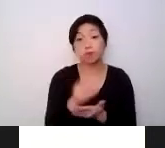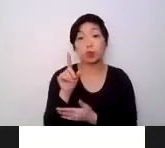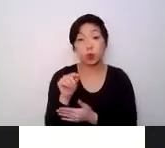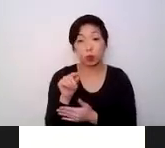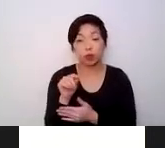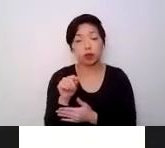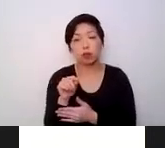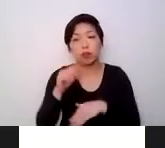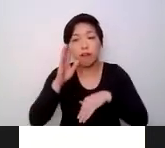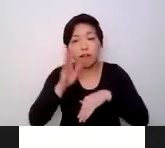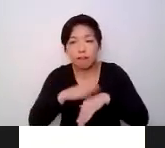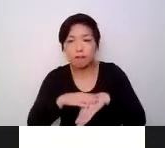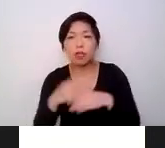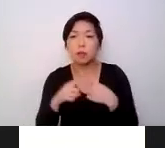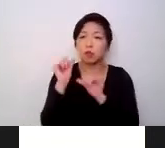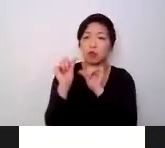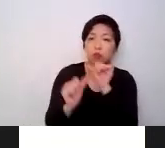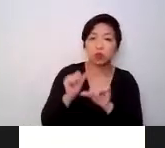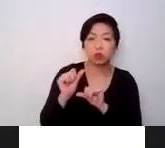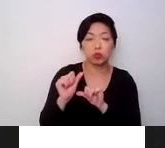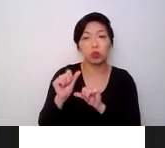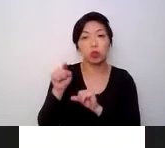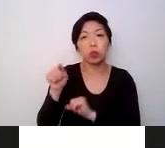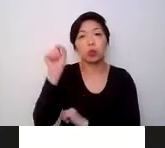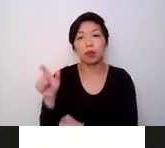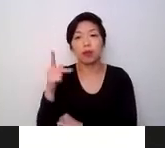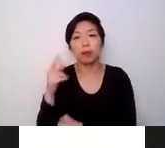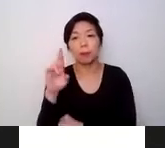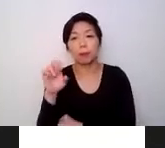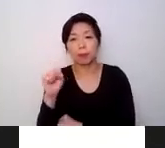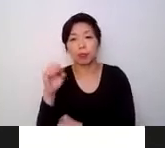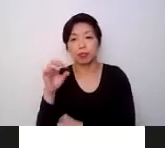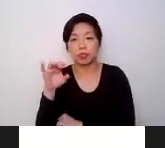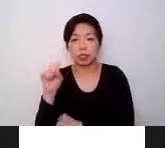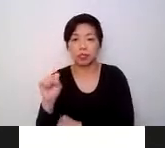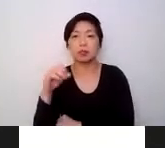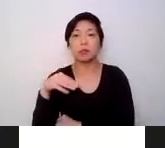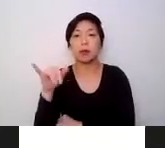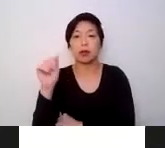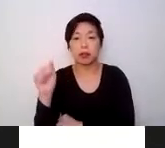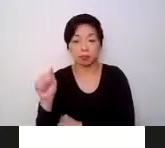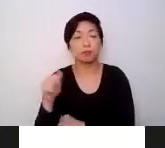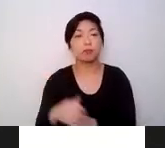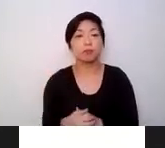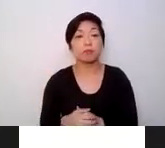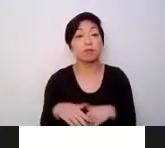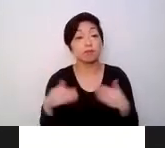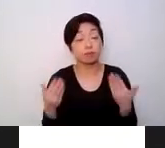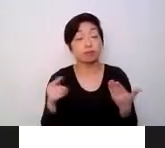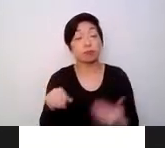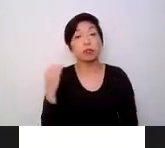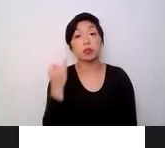modificado pelo Prestes Maia. Então, como eu falei para vocês, é importante entender